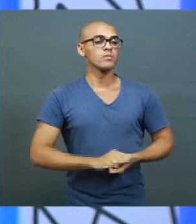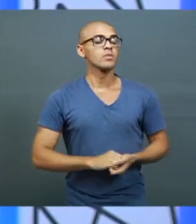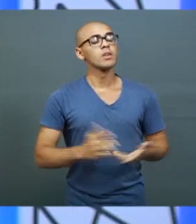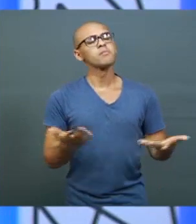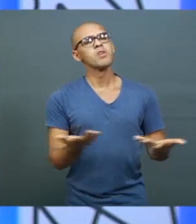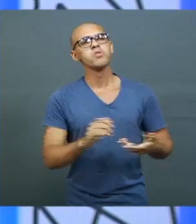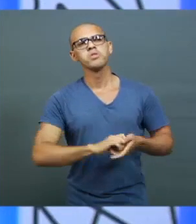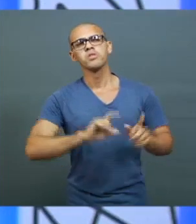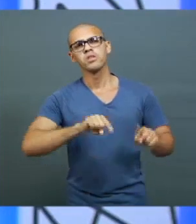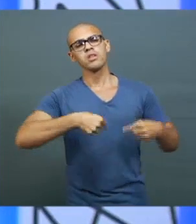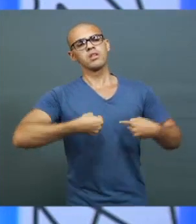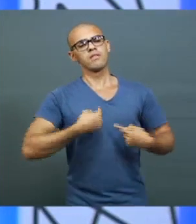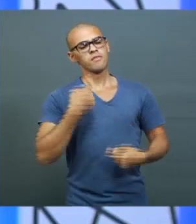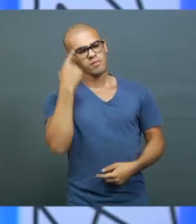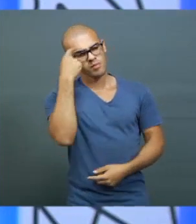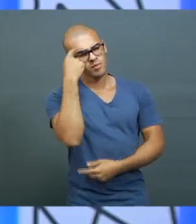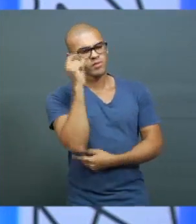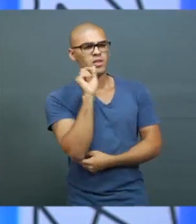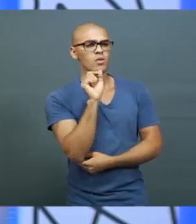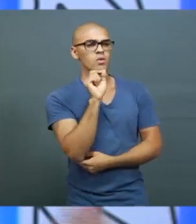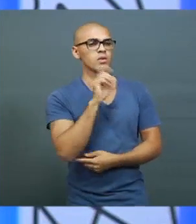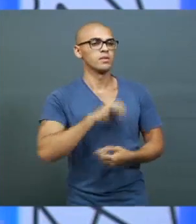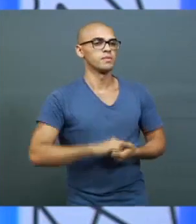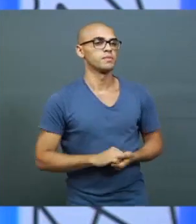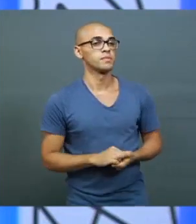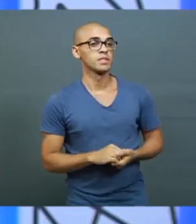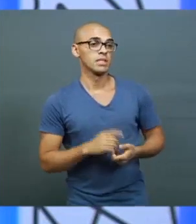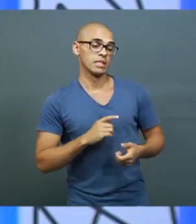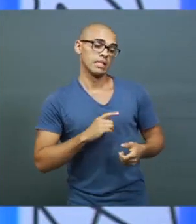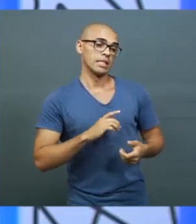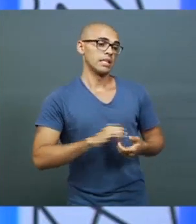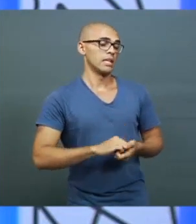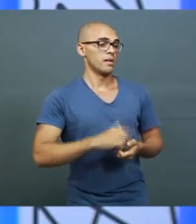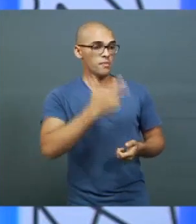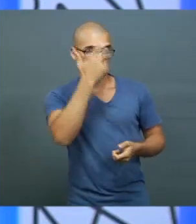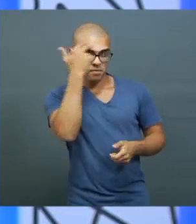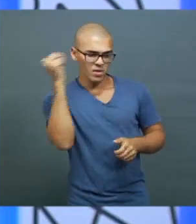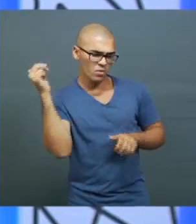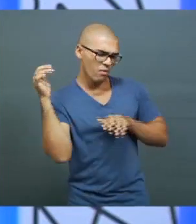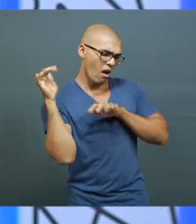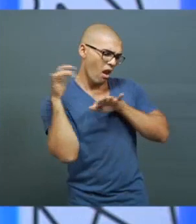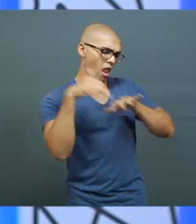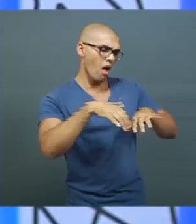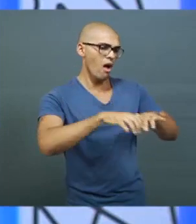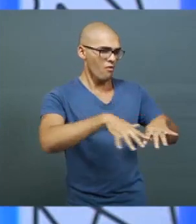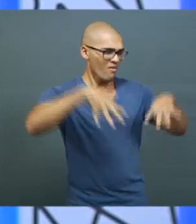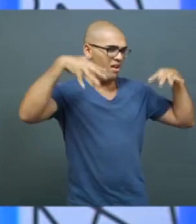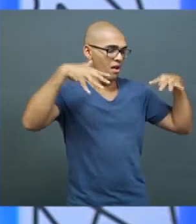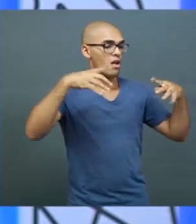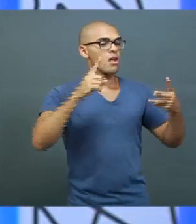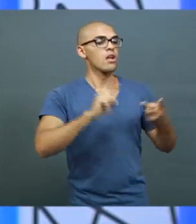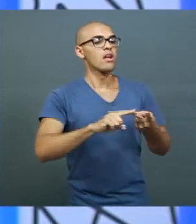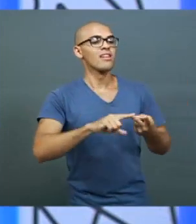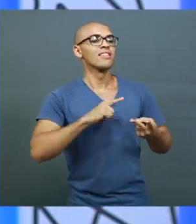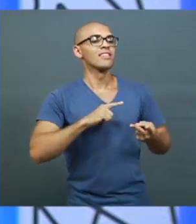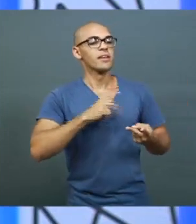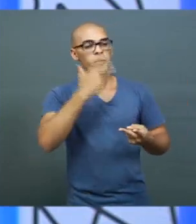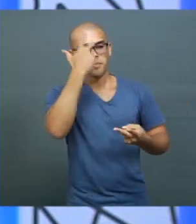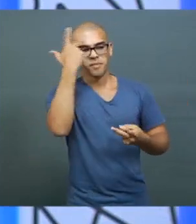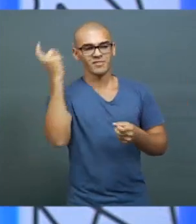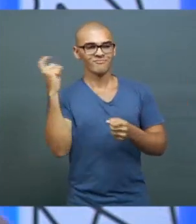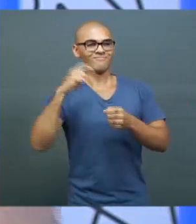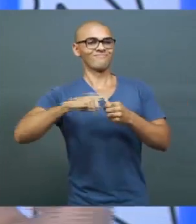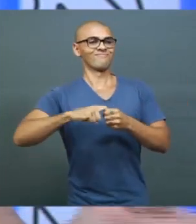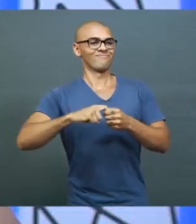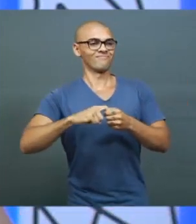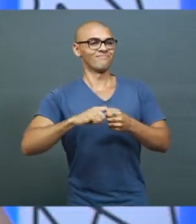é conseguir, além de formar a plateia, formar parceiros, né? Formar gente que acredita na arte, não